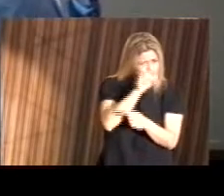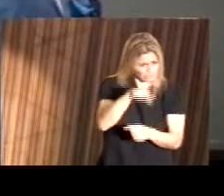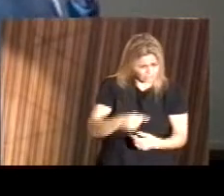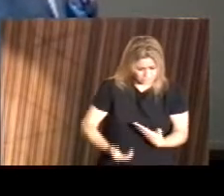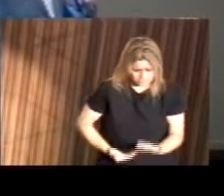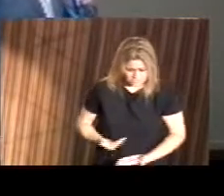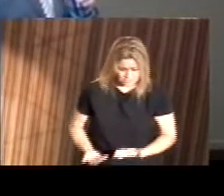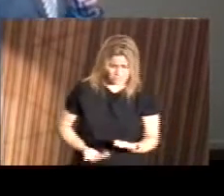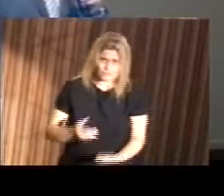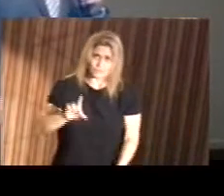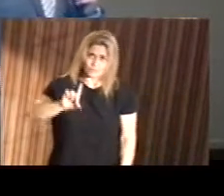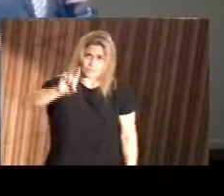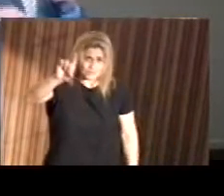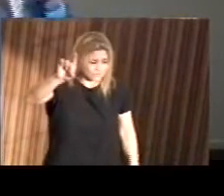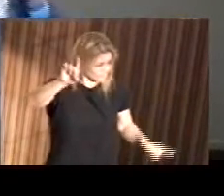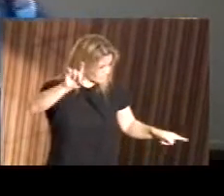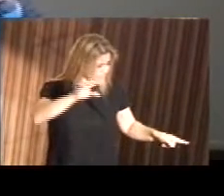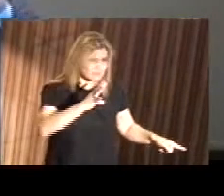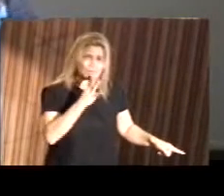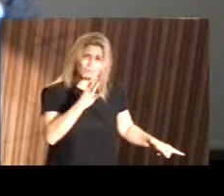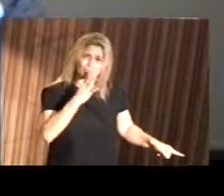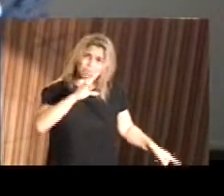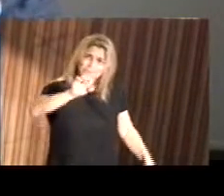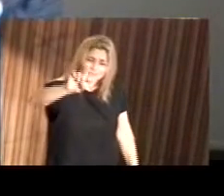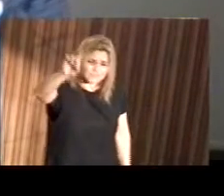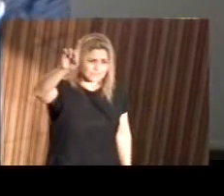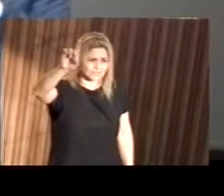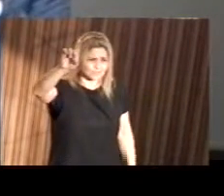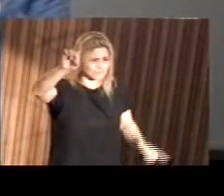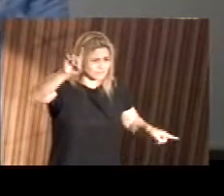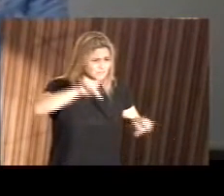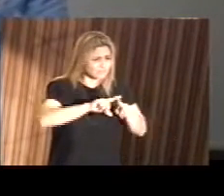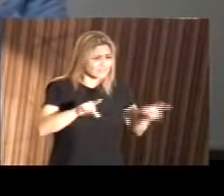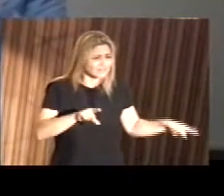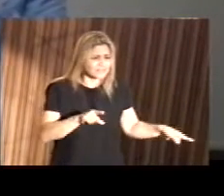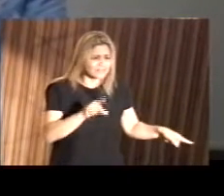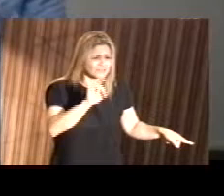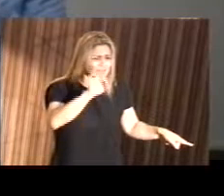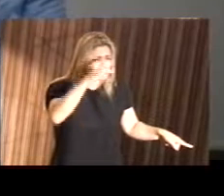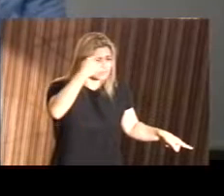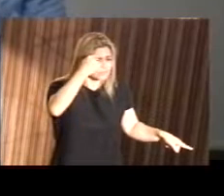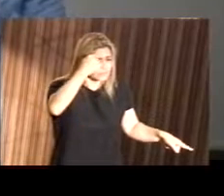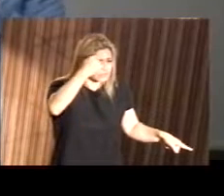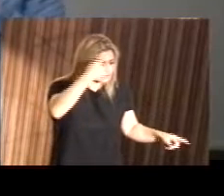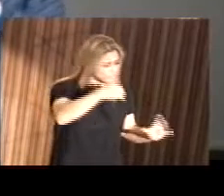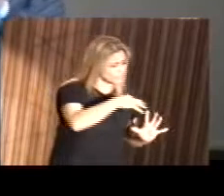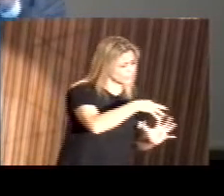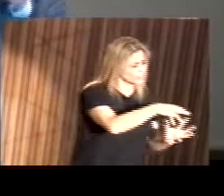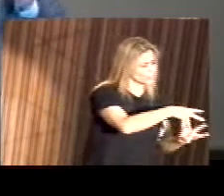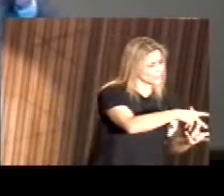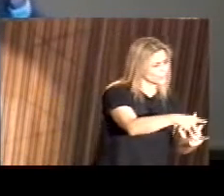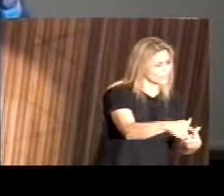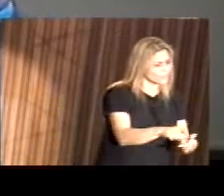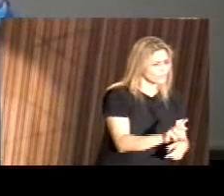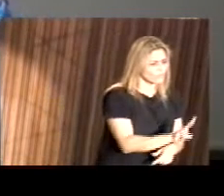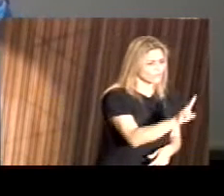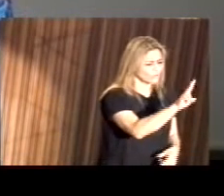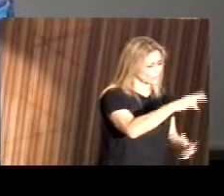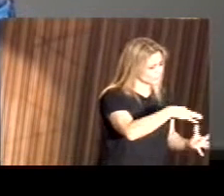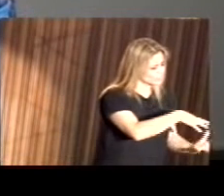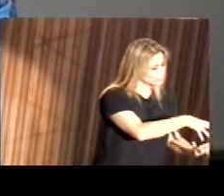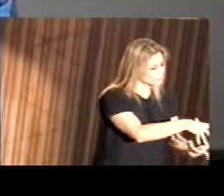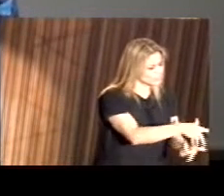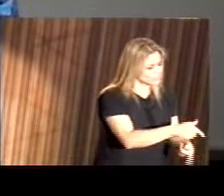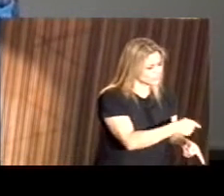palavra de Deus, mas ele estava tão envolvido com o sistema de valor desse mundo que ele tinha